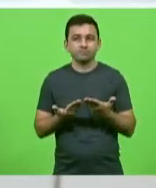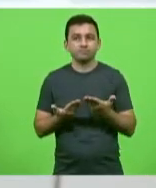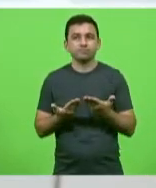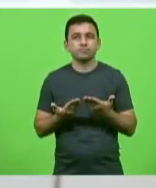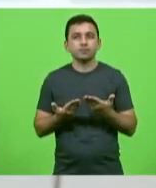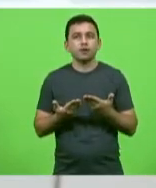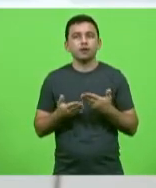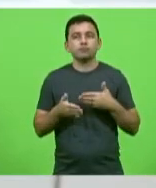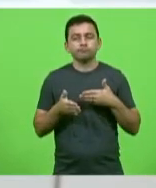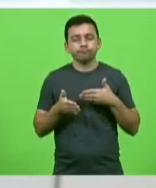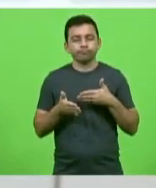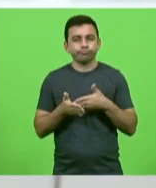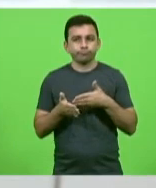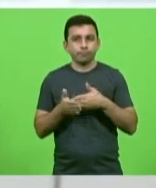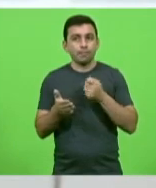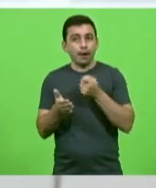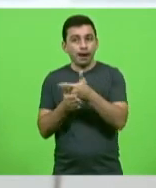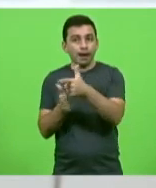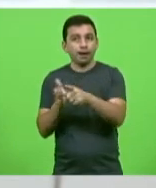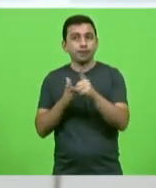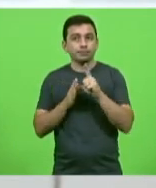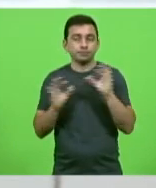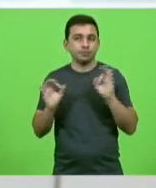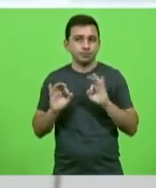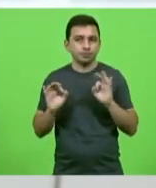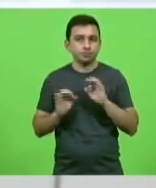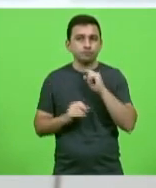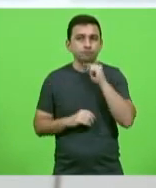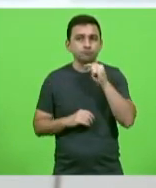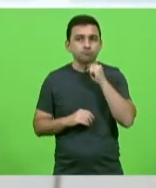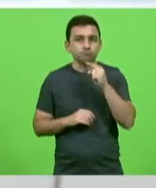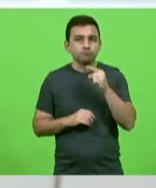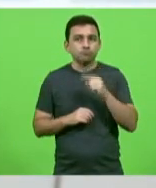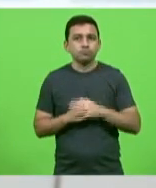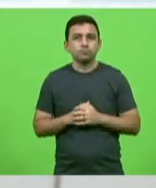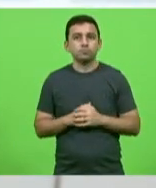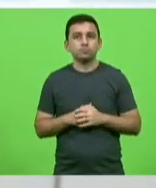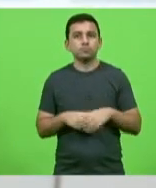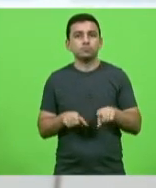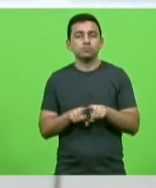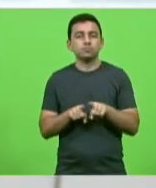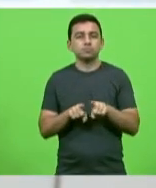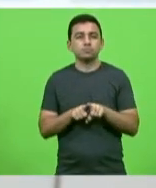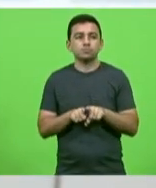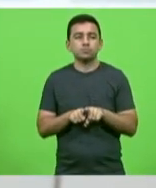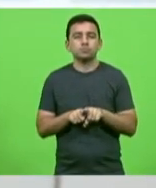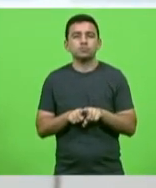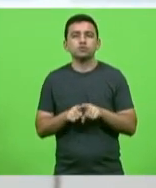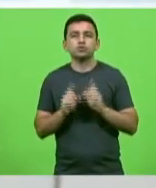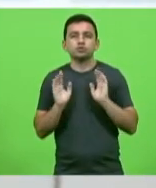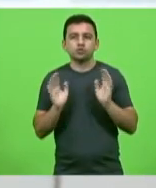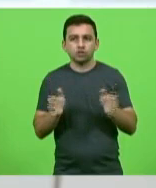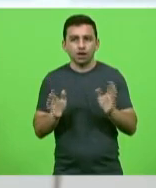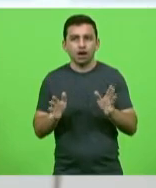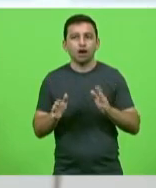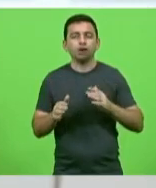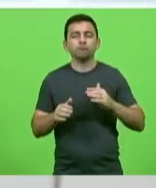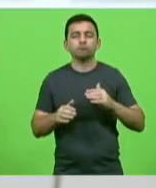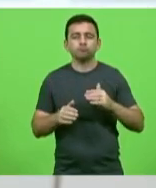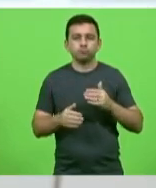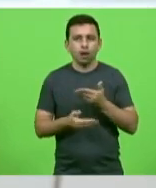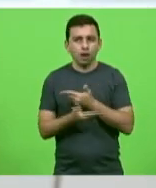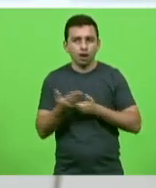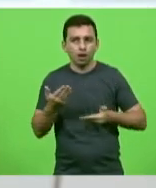possibilidade pagamento antecipado não só fora escamoteado na transação